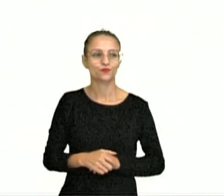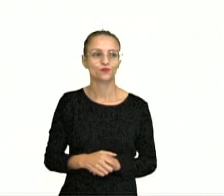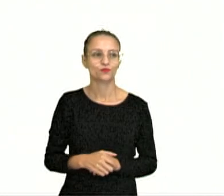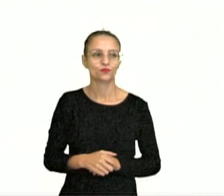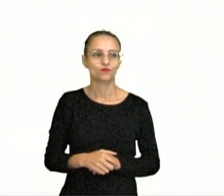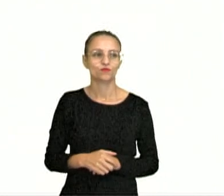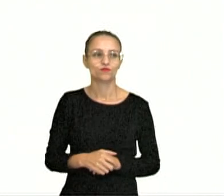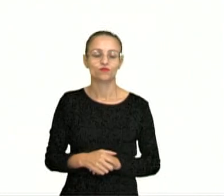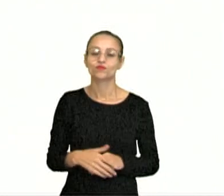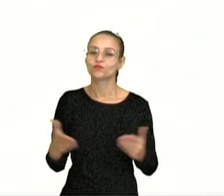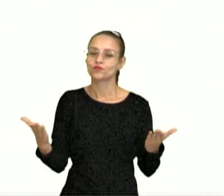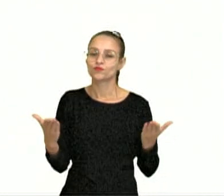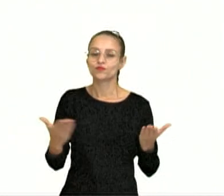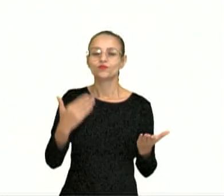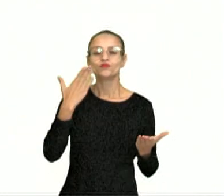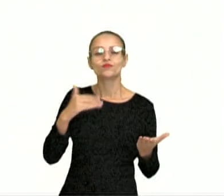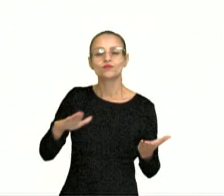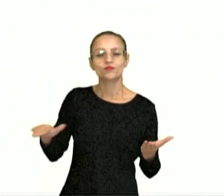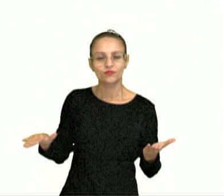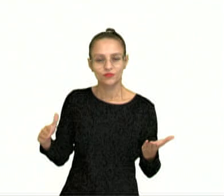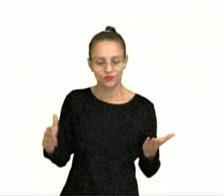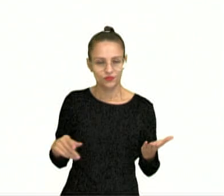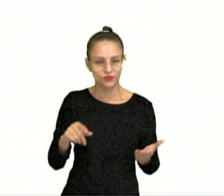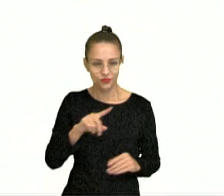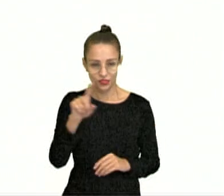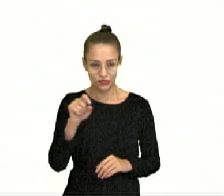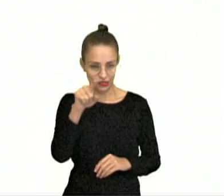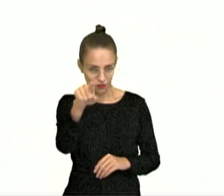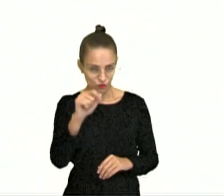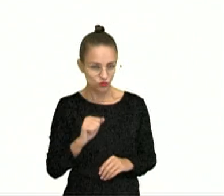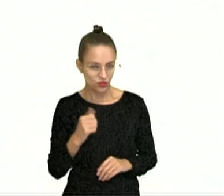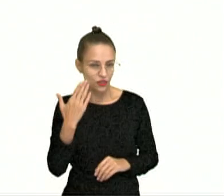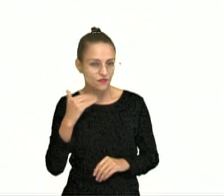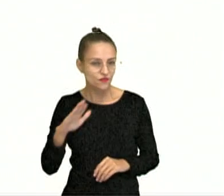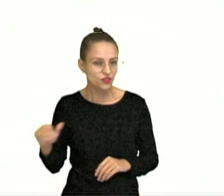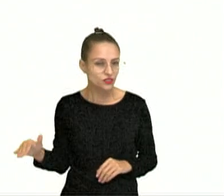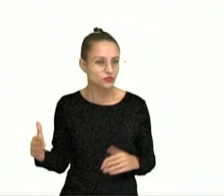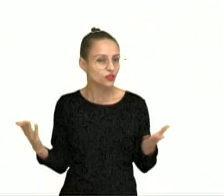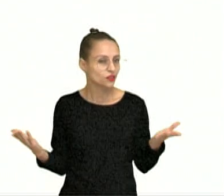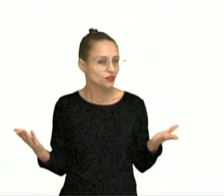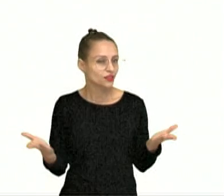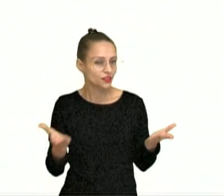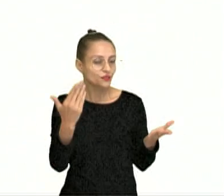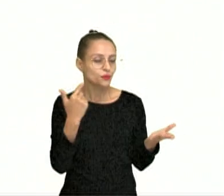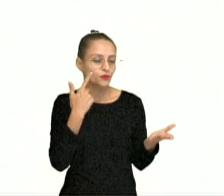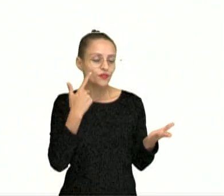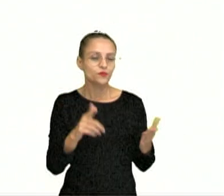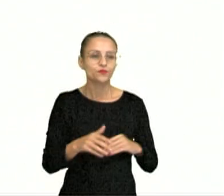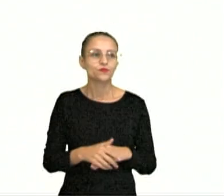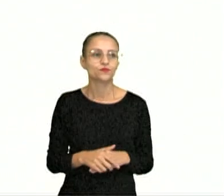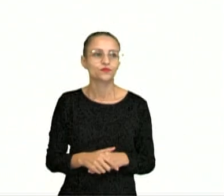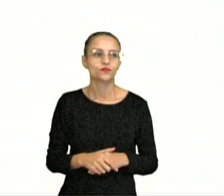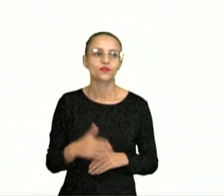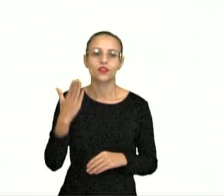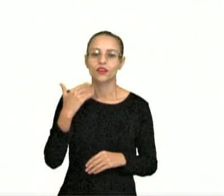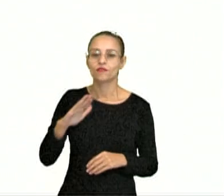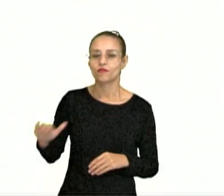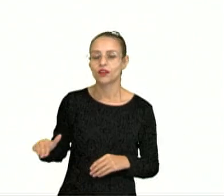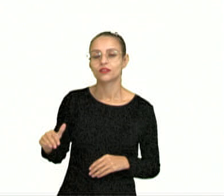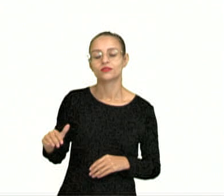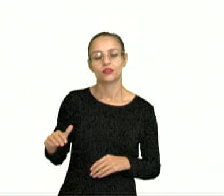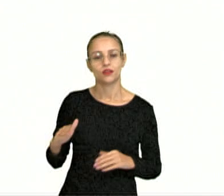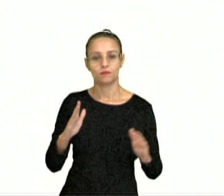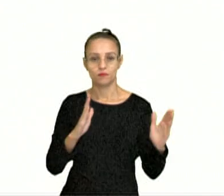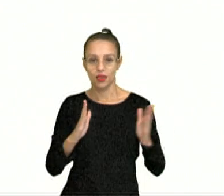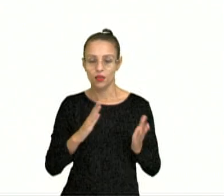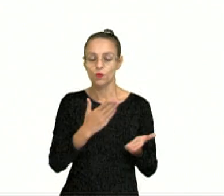Então vamos falar da infância? Será que você está na fase da infância? Vamos descobrir. A infância é o período que